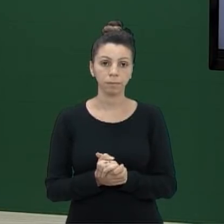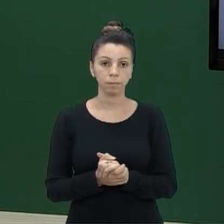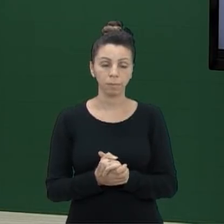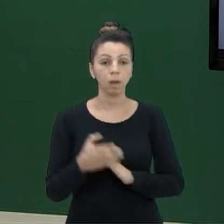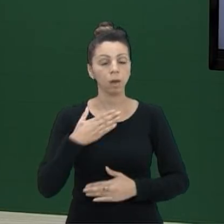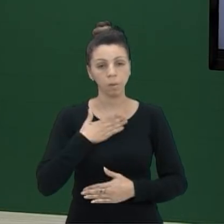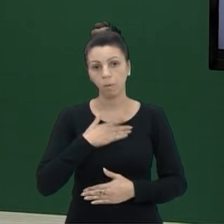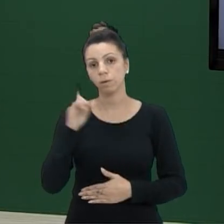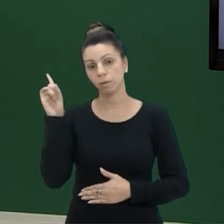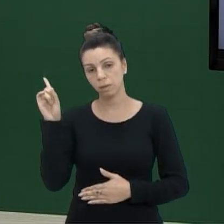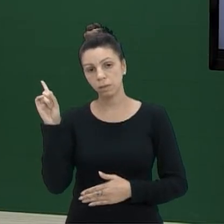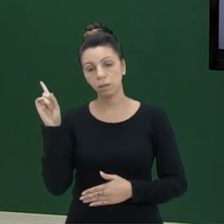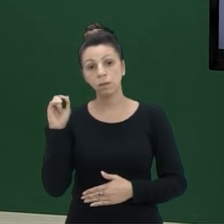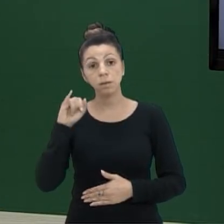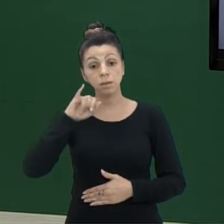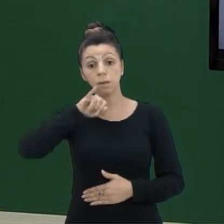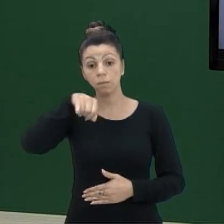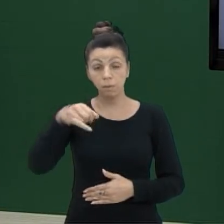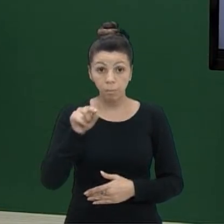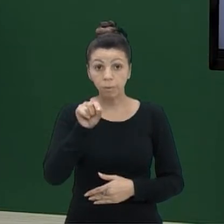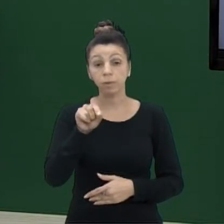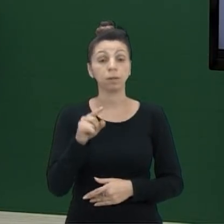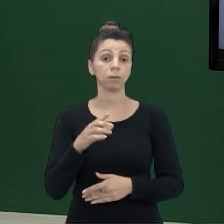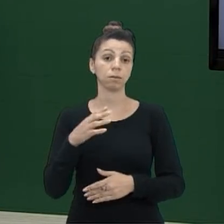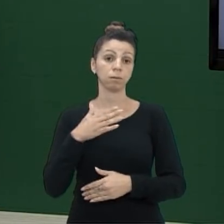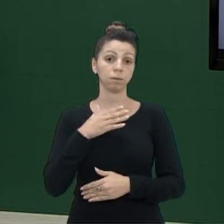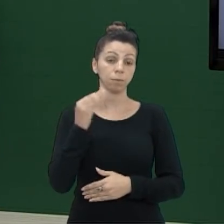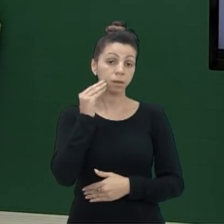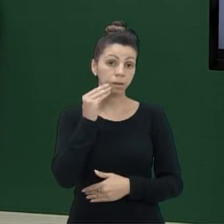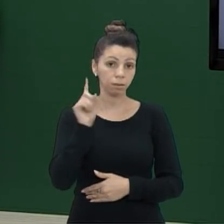gente vai ter 1.400 gramas.